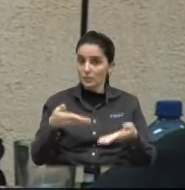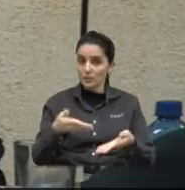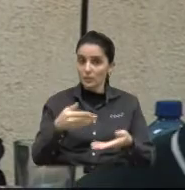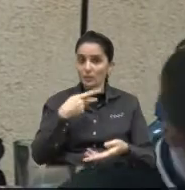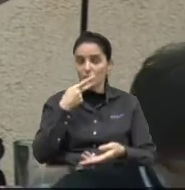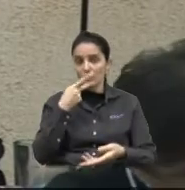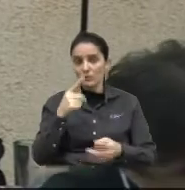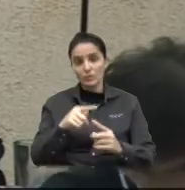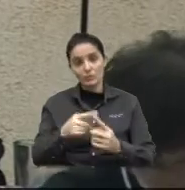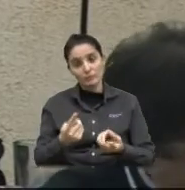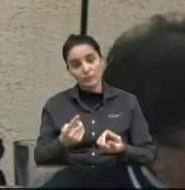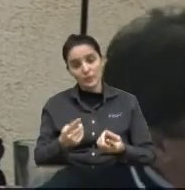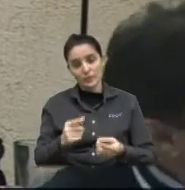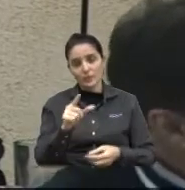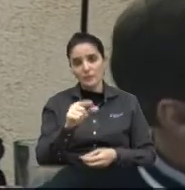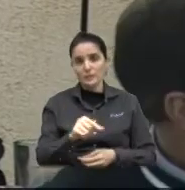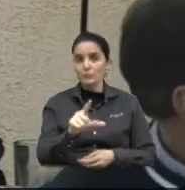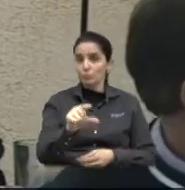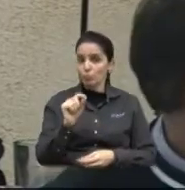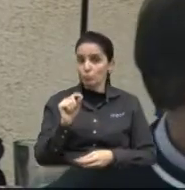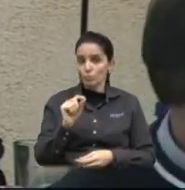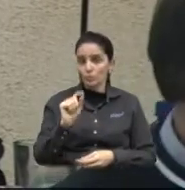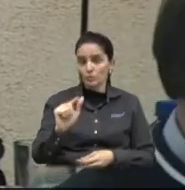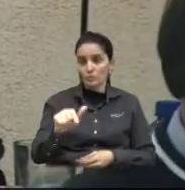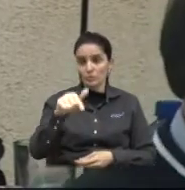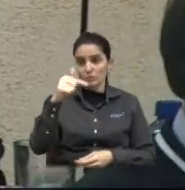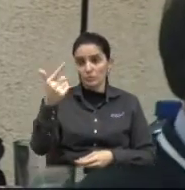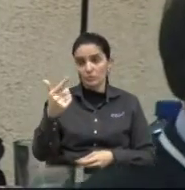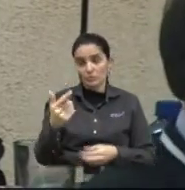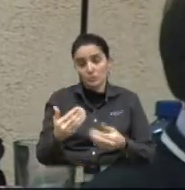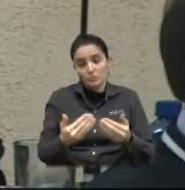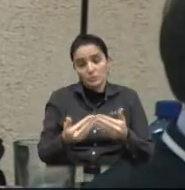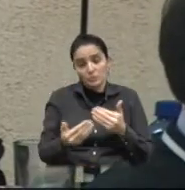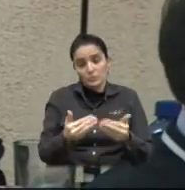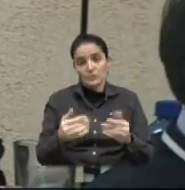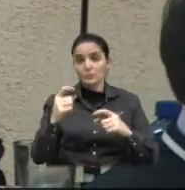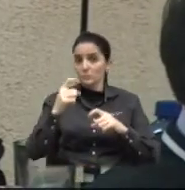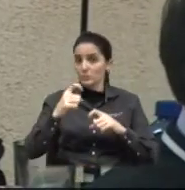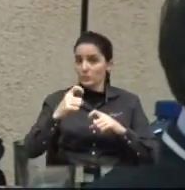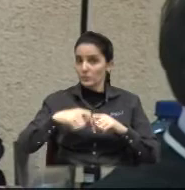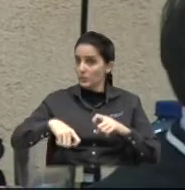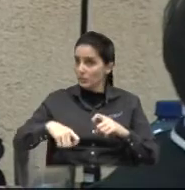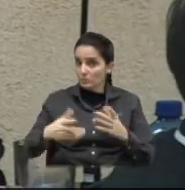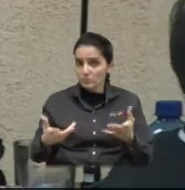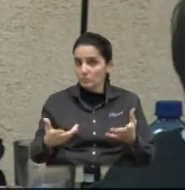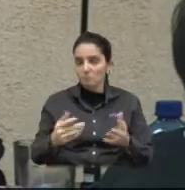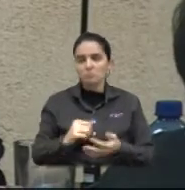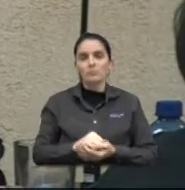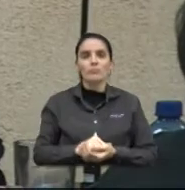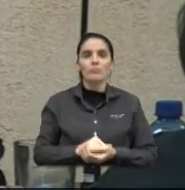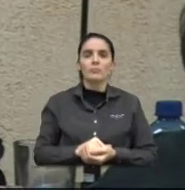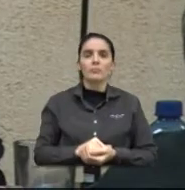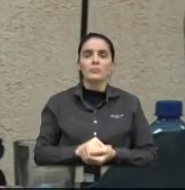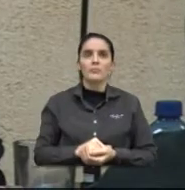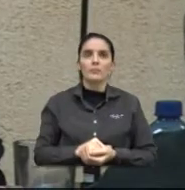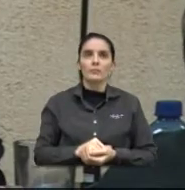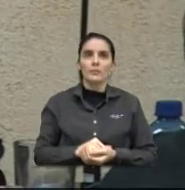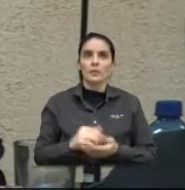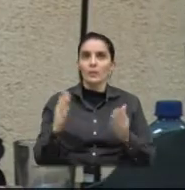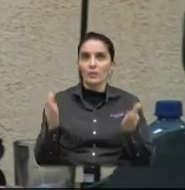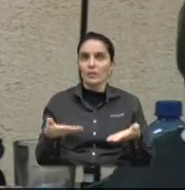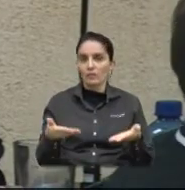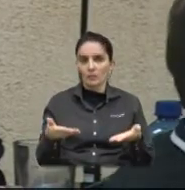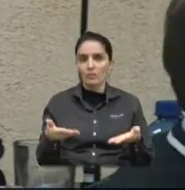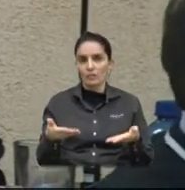uma orientação diferente seria será estão sendo muito bem